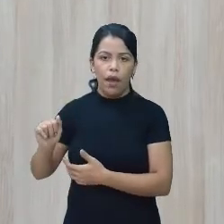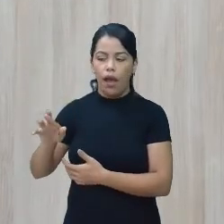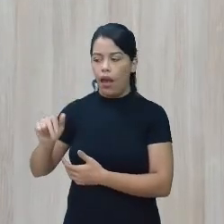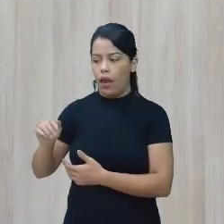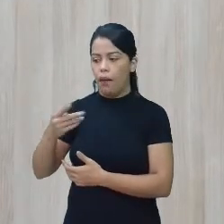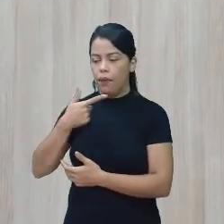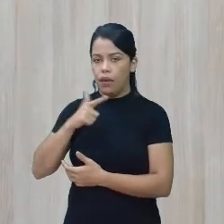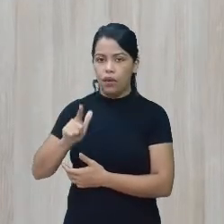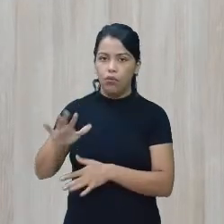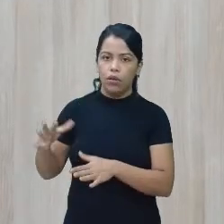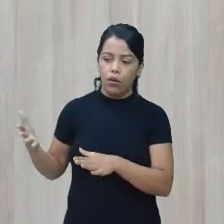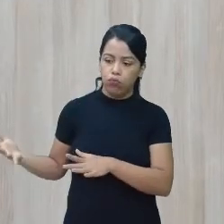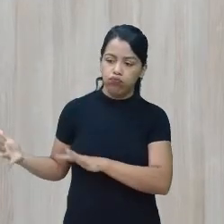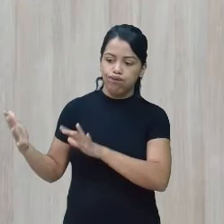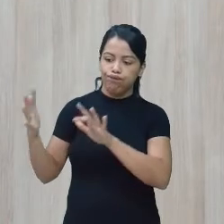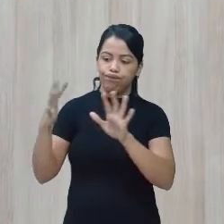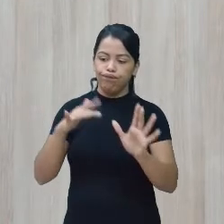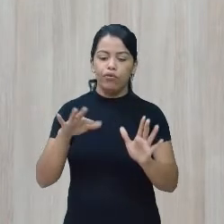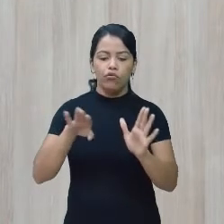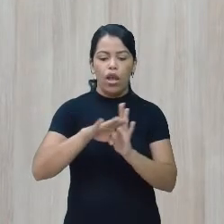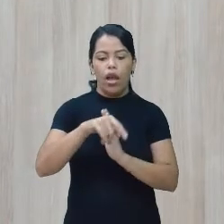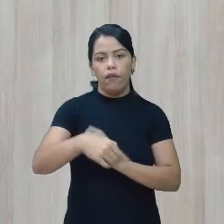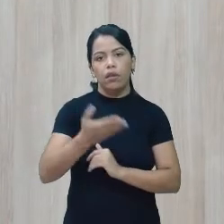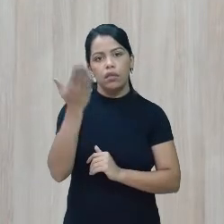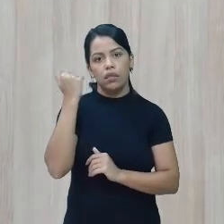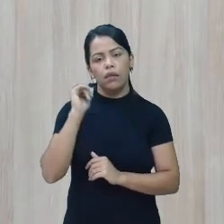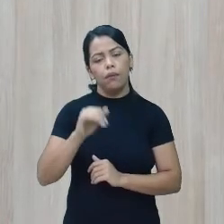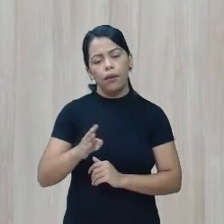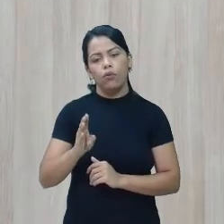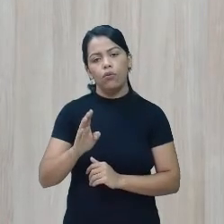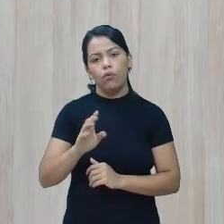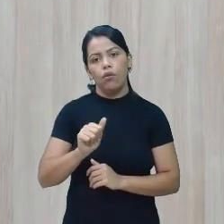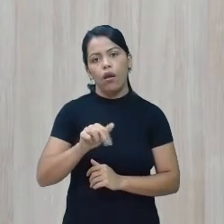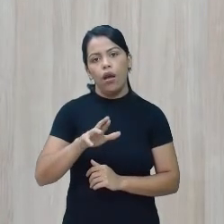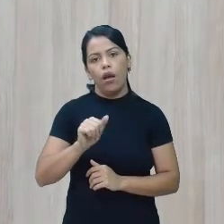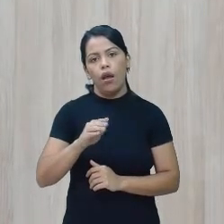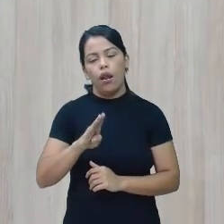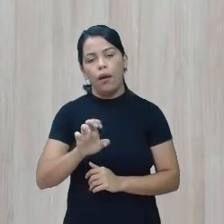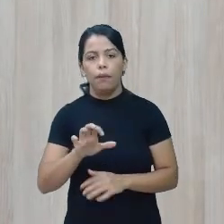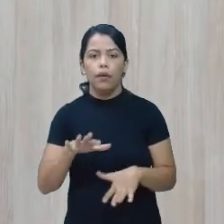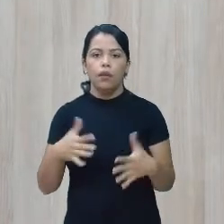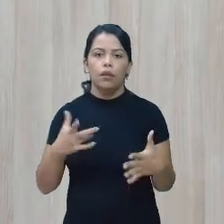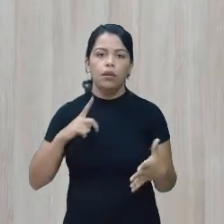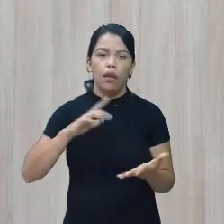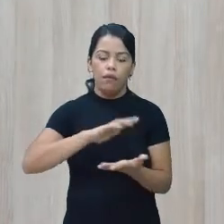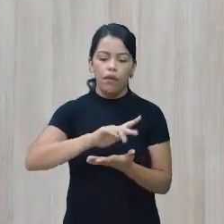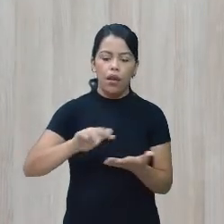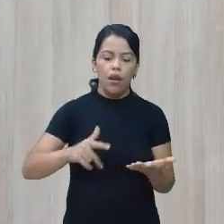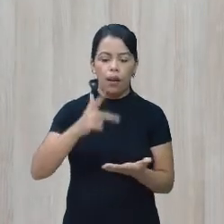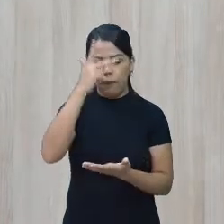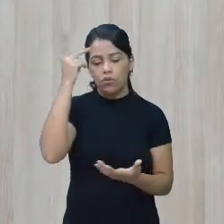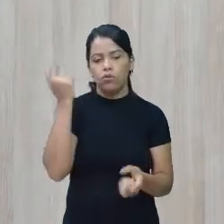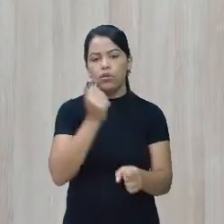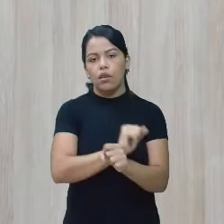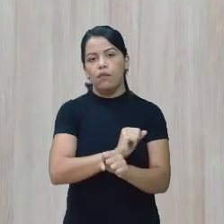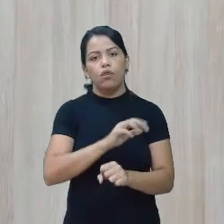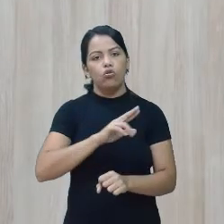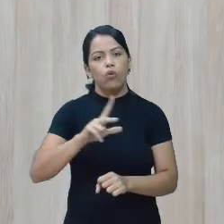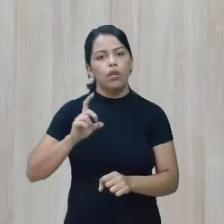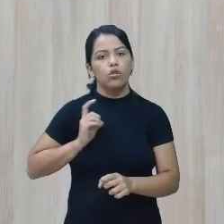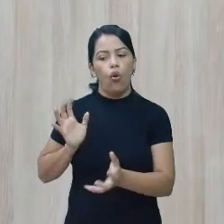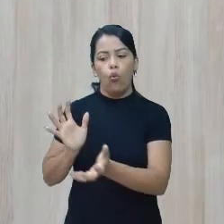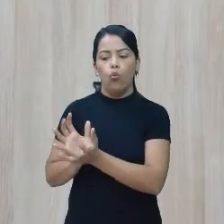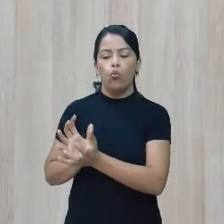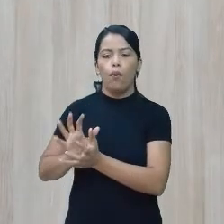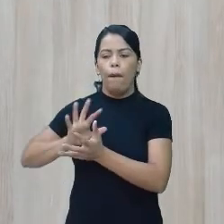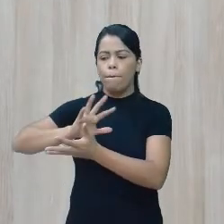da América, para essas sociedades escravocratas da América, uma diversidade de pessoas escravizadas. Não era só de um único grupo social ou de uma única